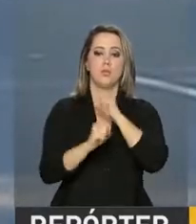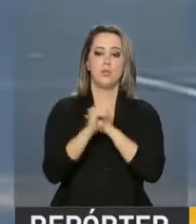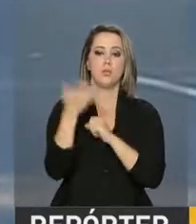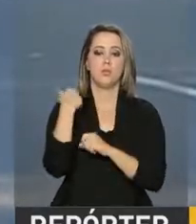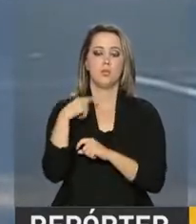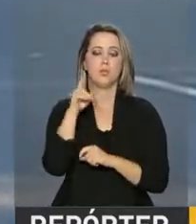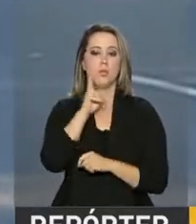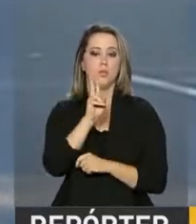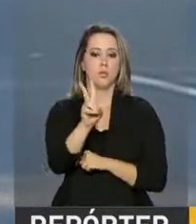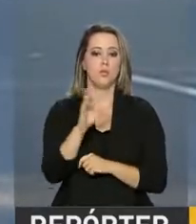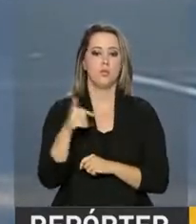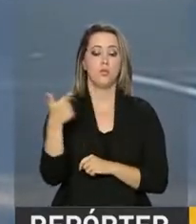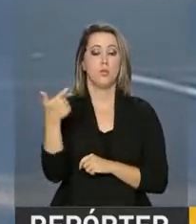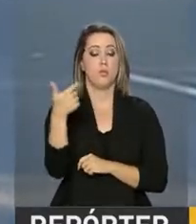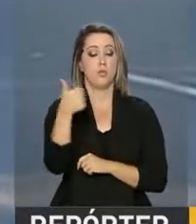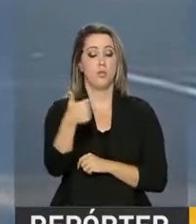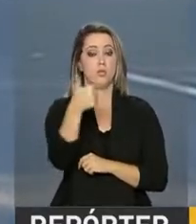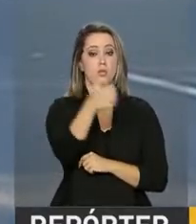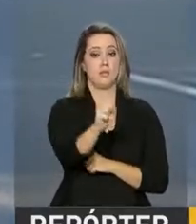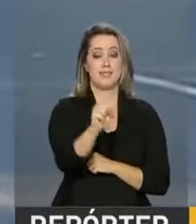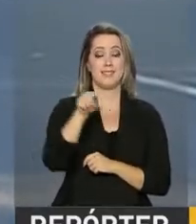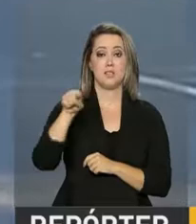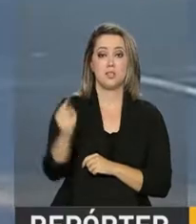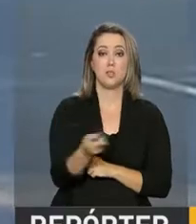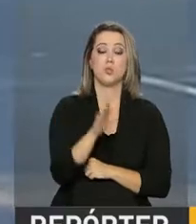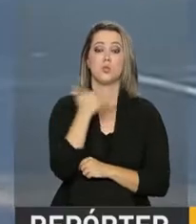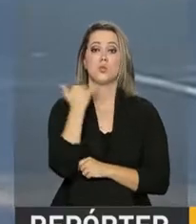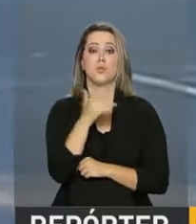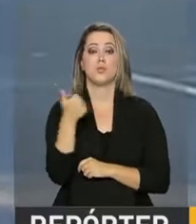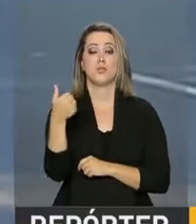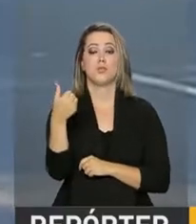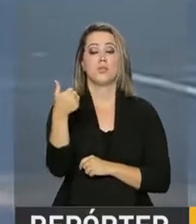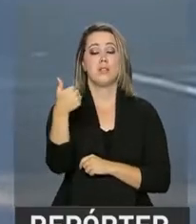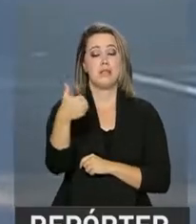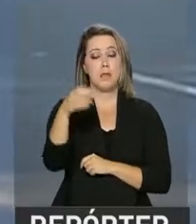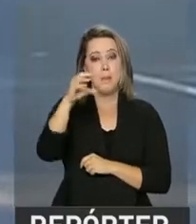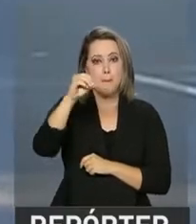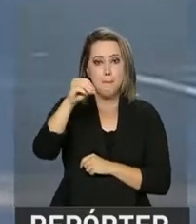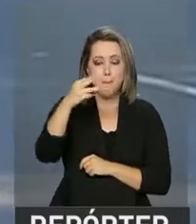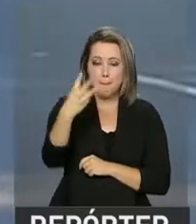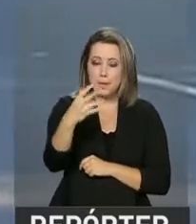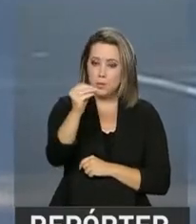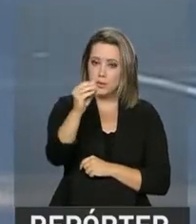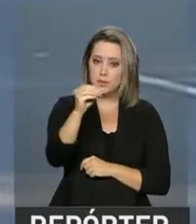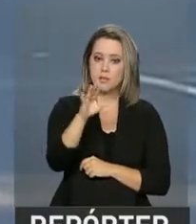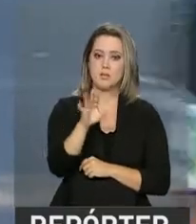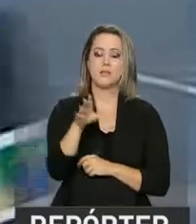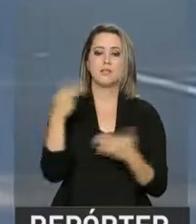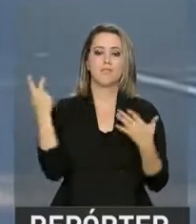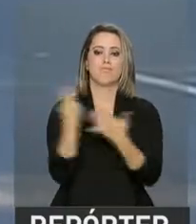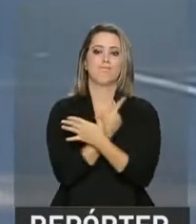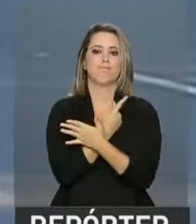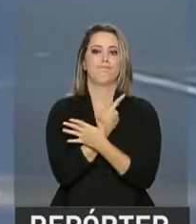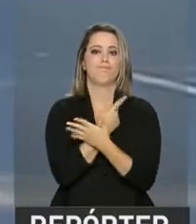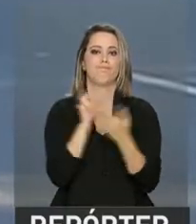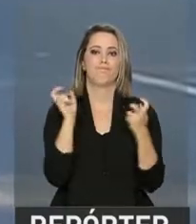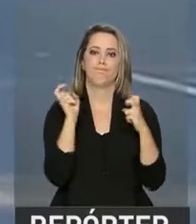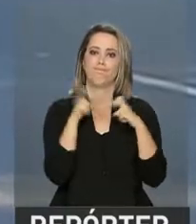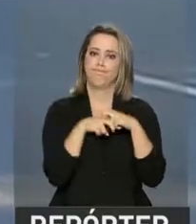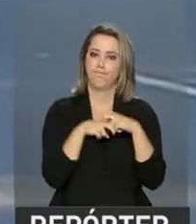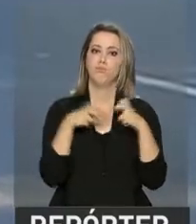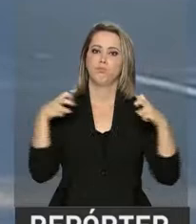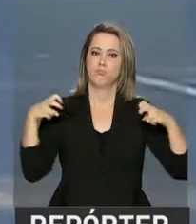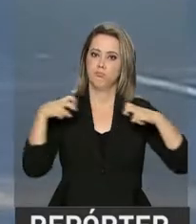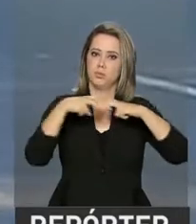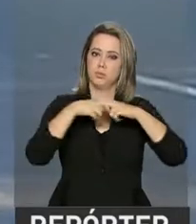registramos 118 mortes e mil e 300 acidentes é esse cenário que a gente reverter ainda é um número bastante